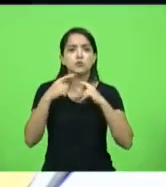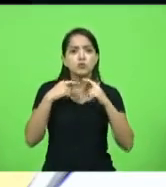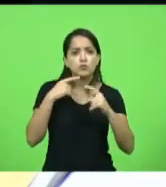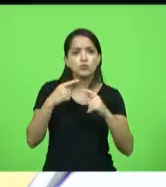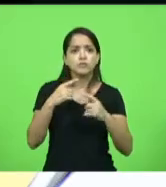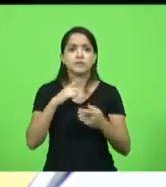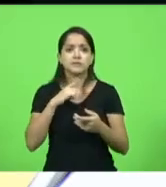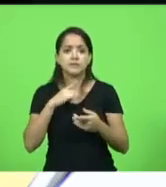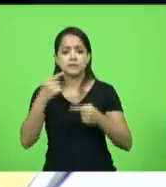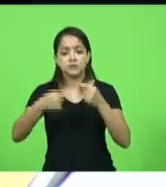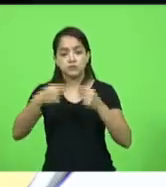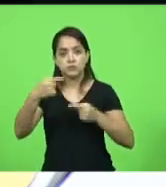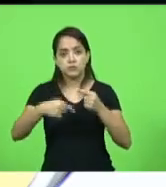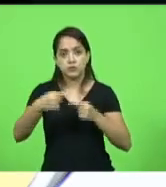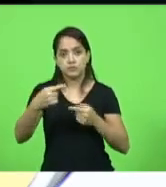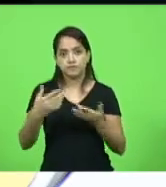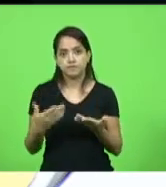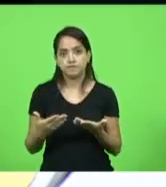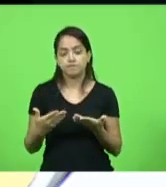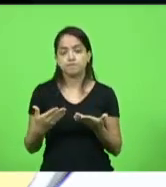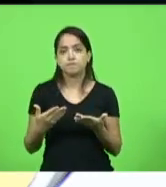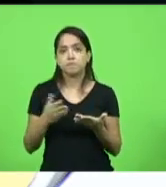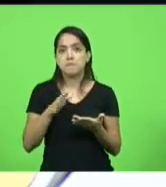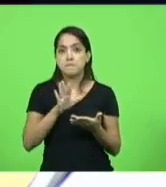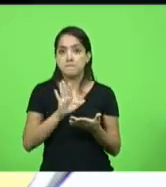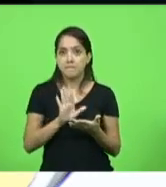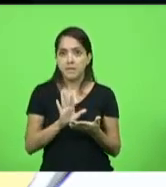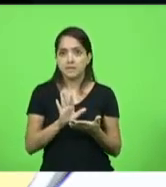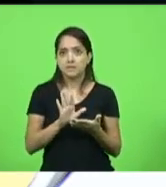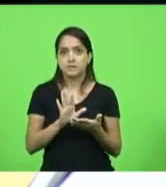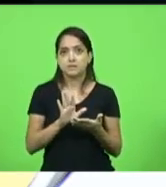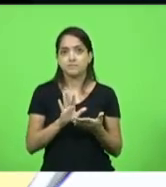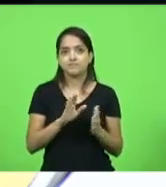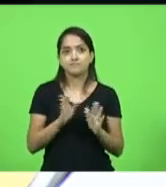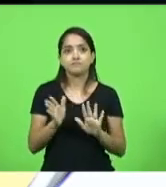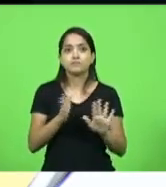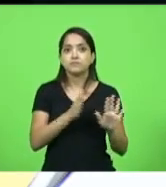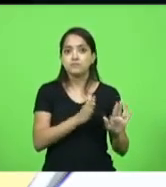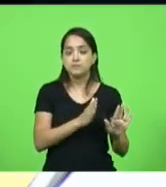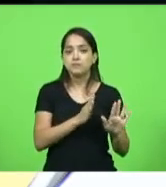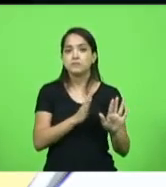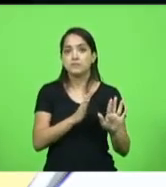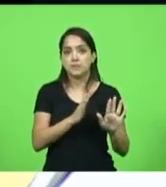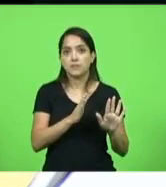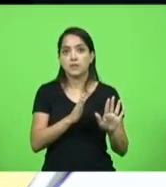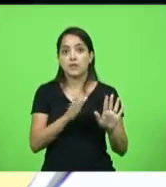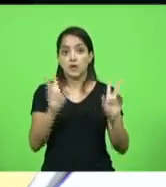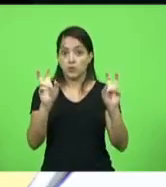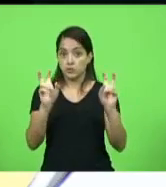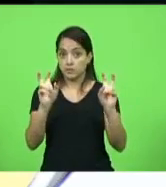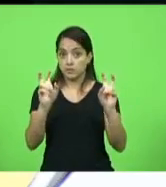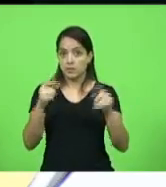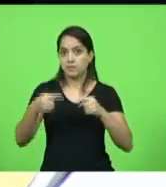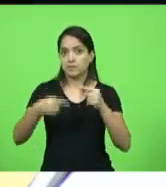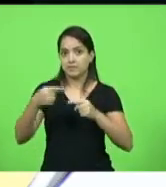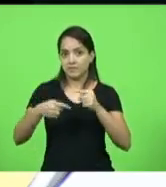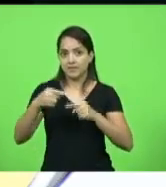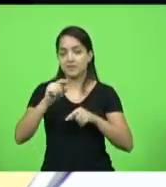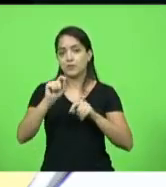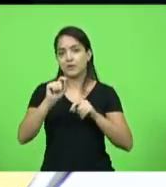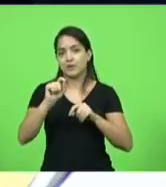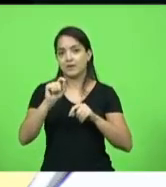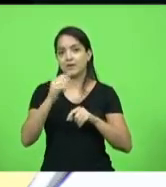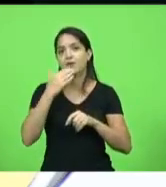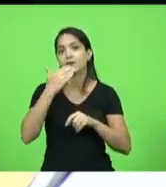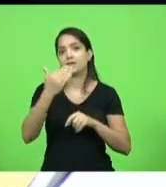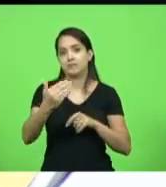isso. Agora, tirando o tema educação domiciliar, o que está em debate aqui é o requerimento apresentado pelo